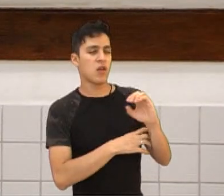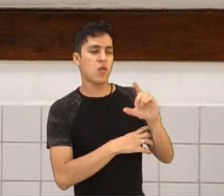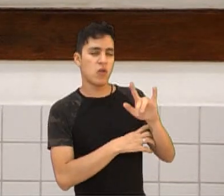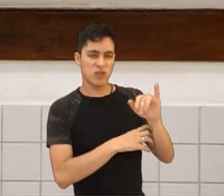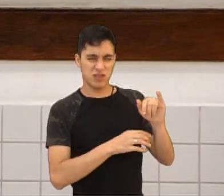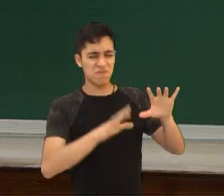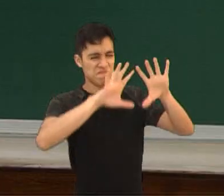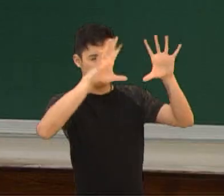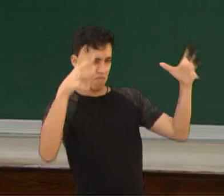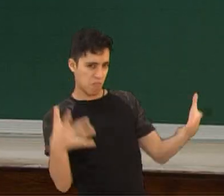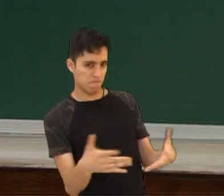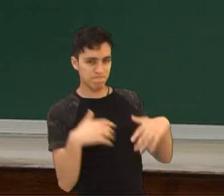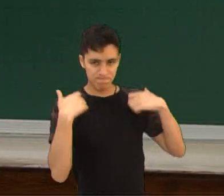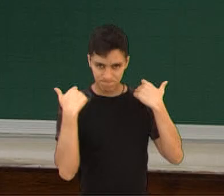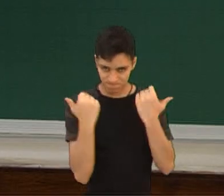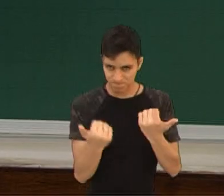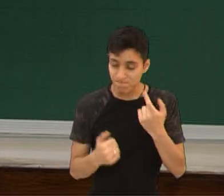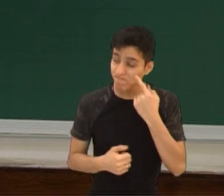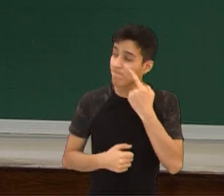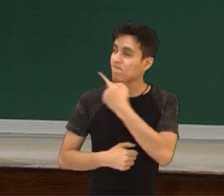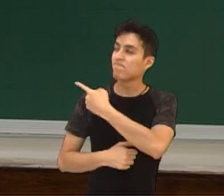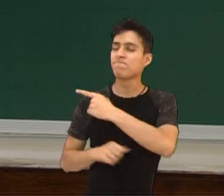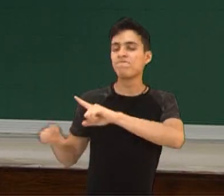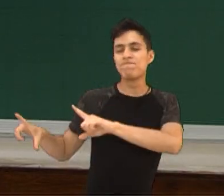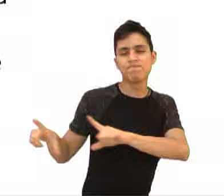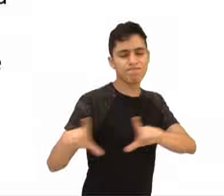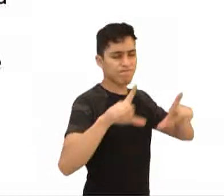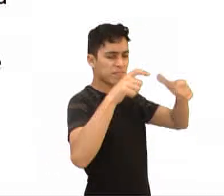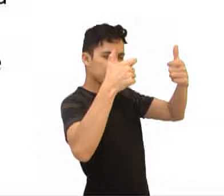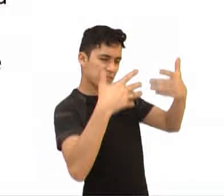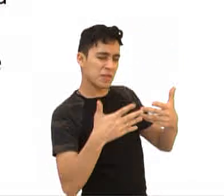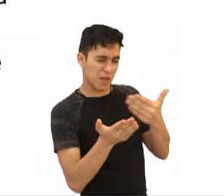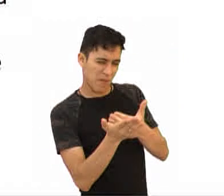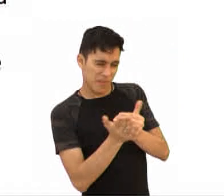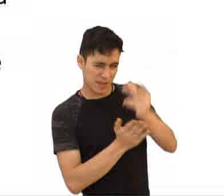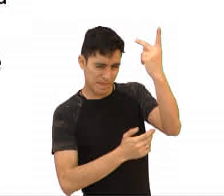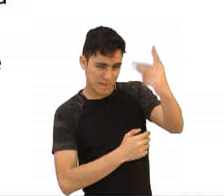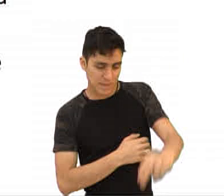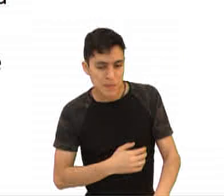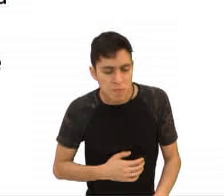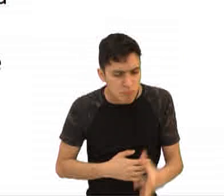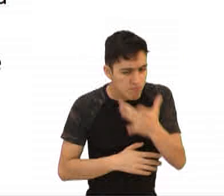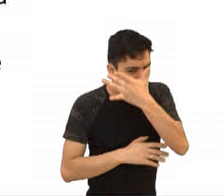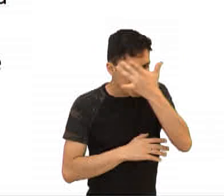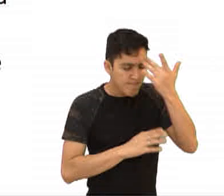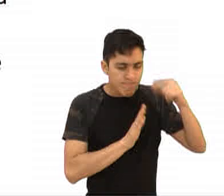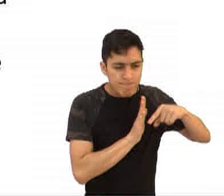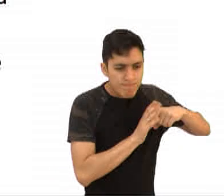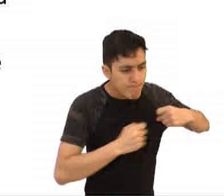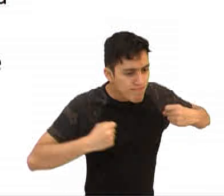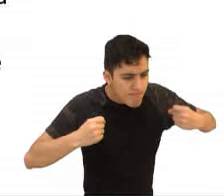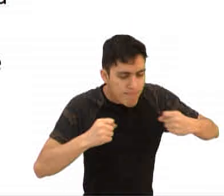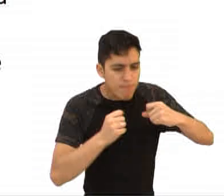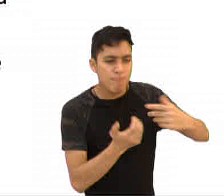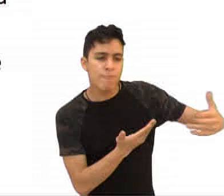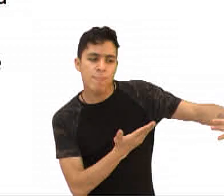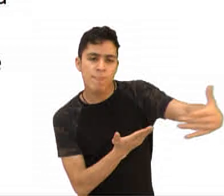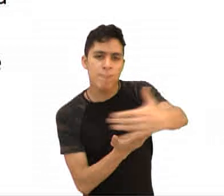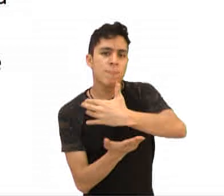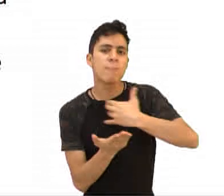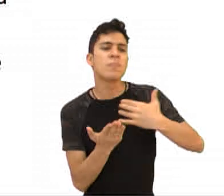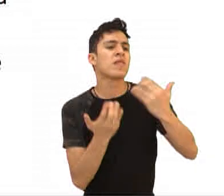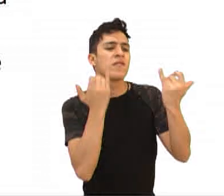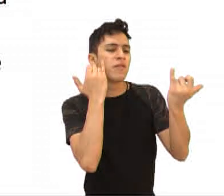nossa reportagem, para a gente começar a aula do jeito que a gente gosta? Pesquisadores correm para coletar informações biológicas de animais do